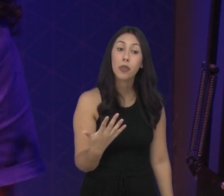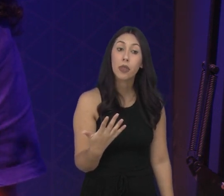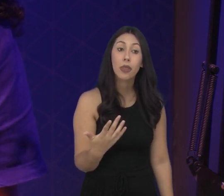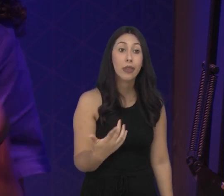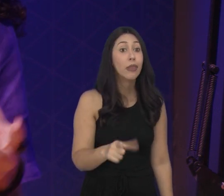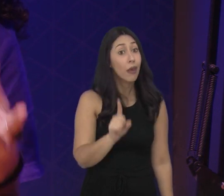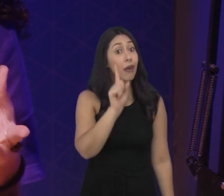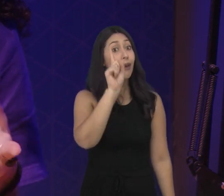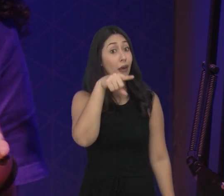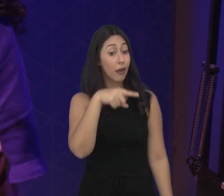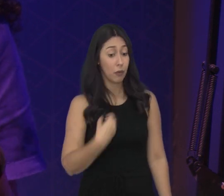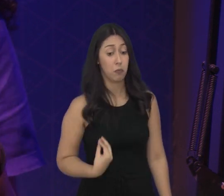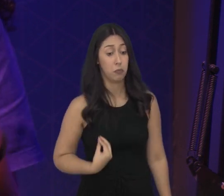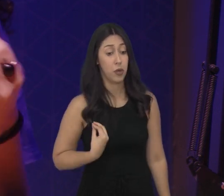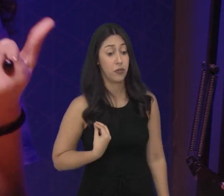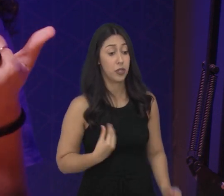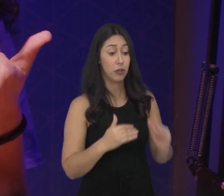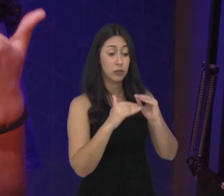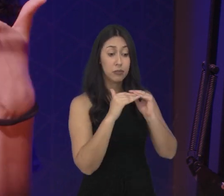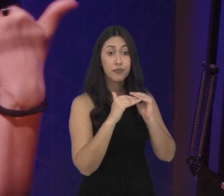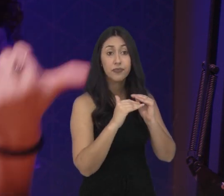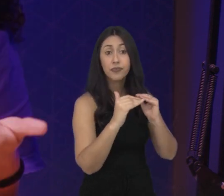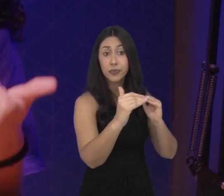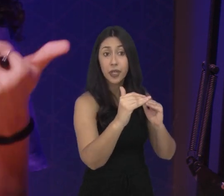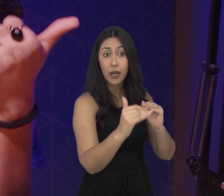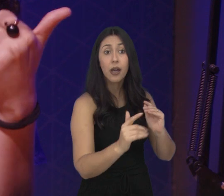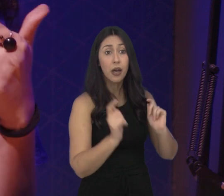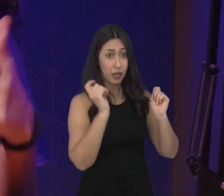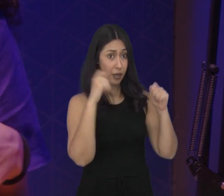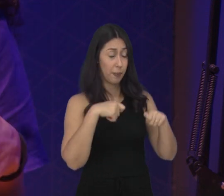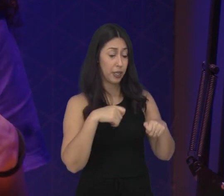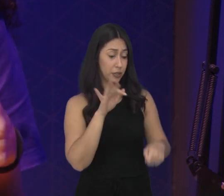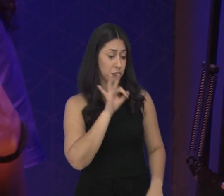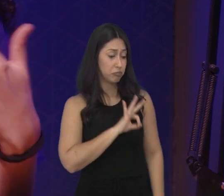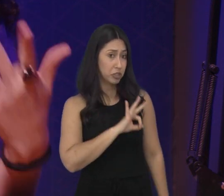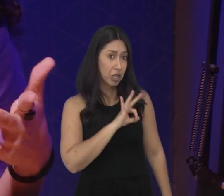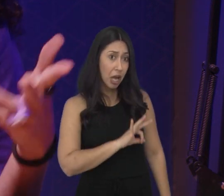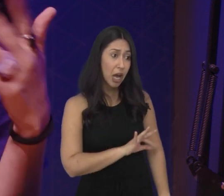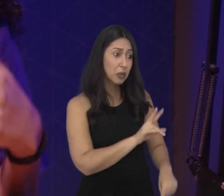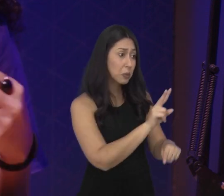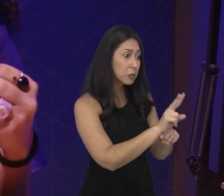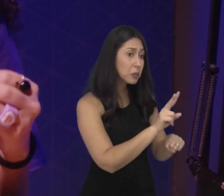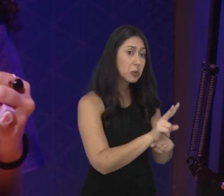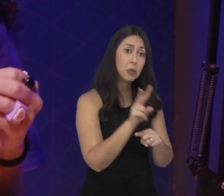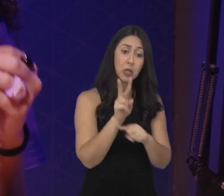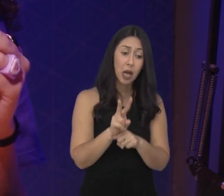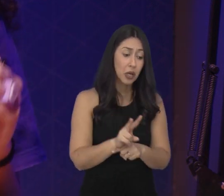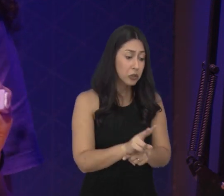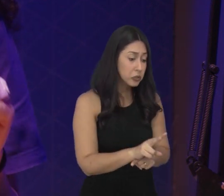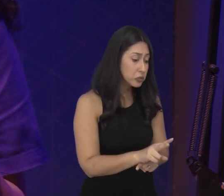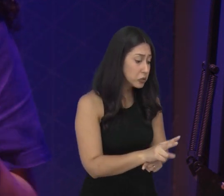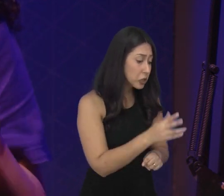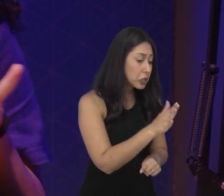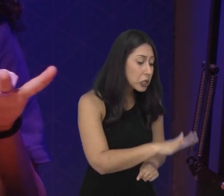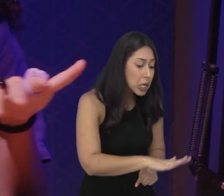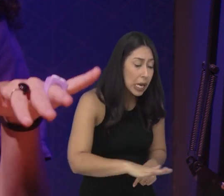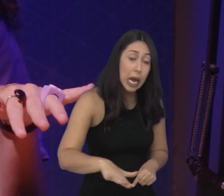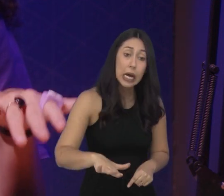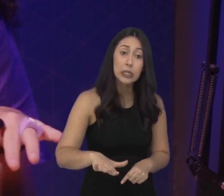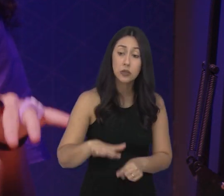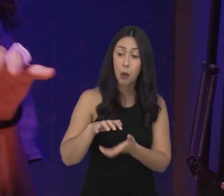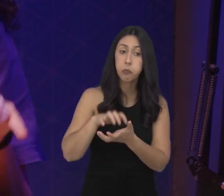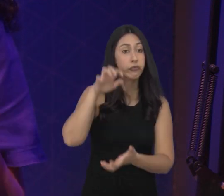é ser alguém estável, né? Que pode se sustentar, cuidar dos outros, sejam crianças ou idosos, há um senso de